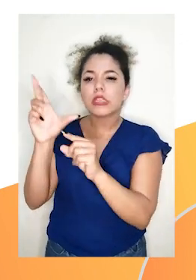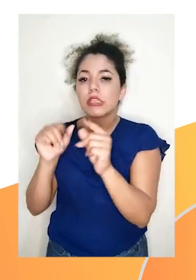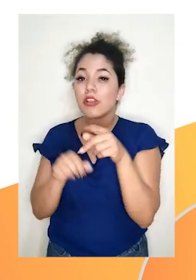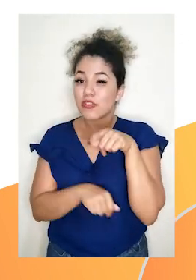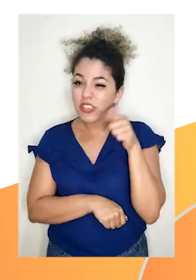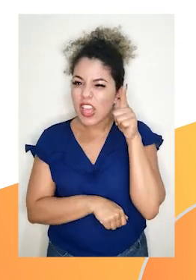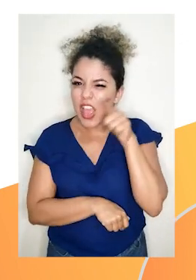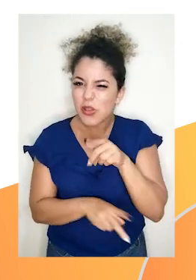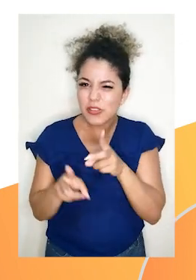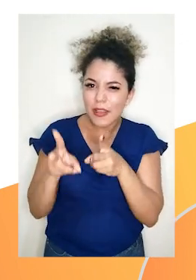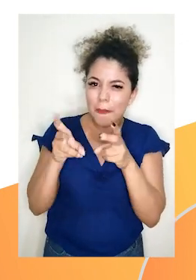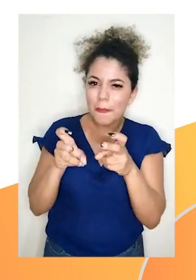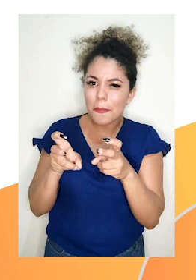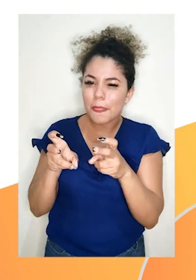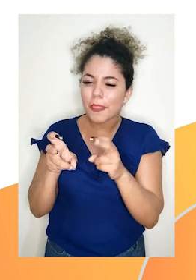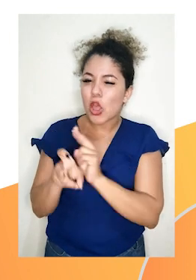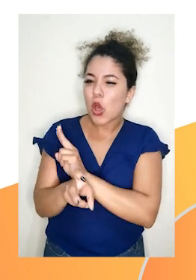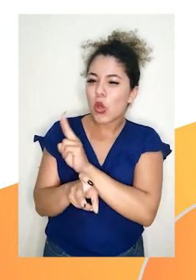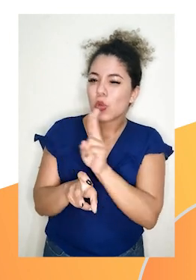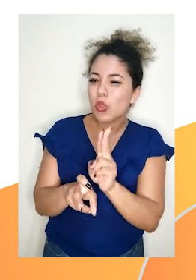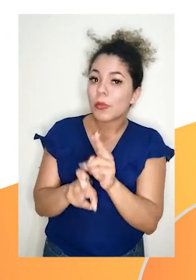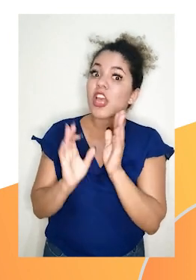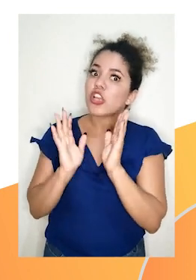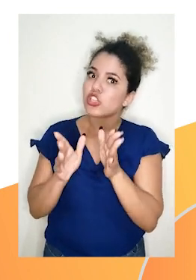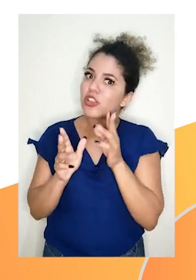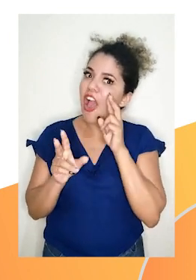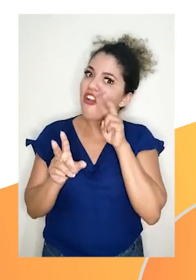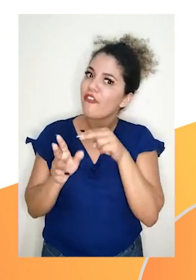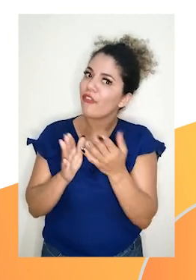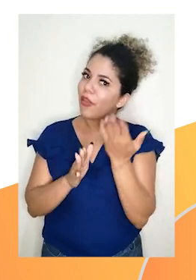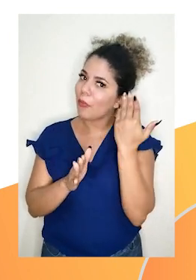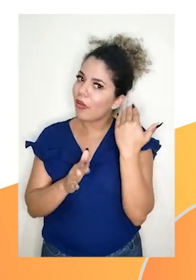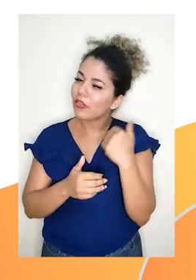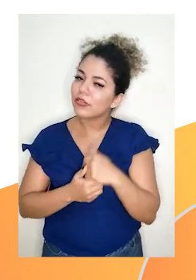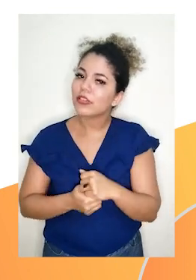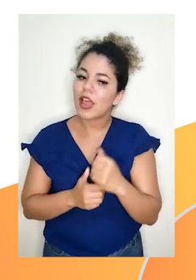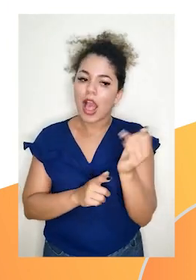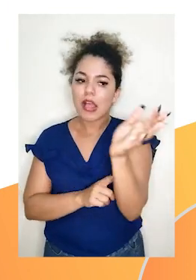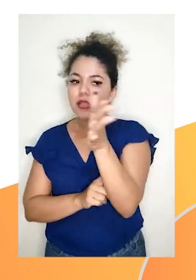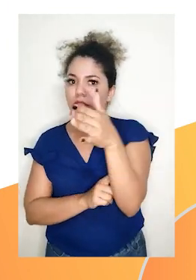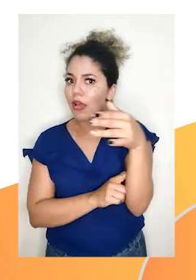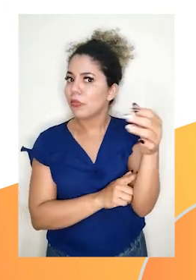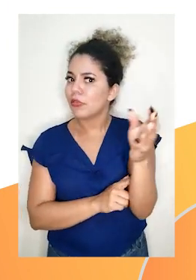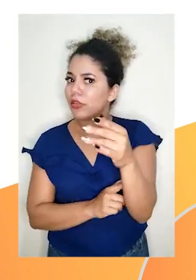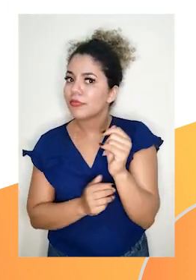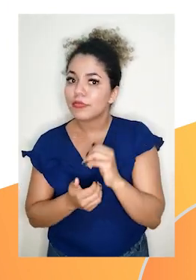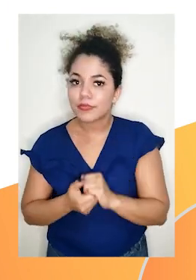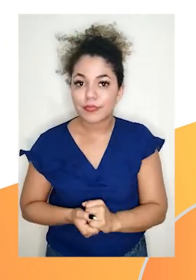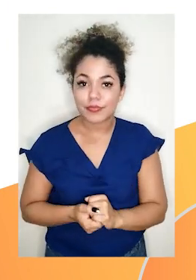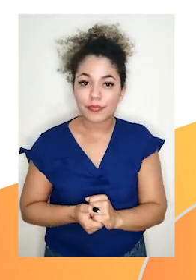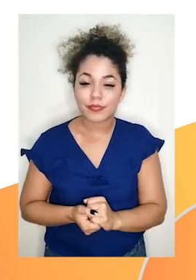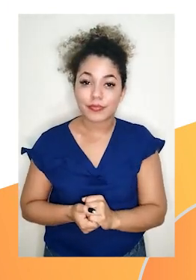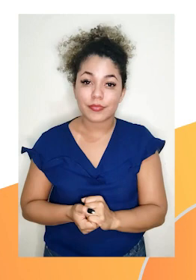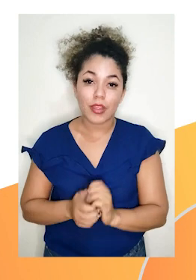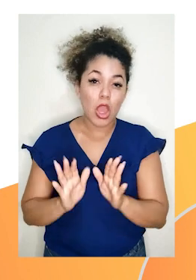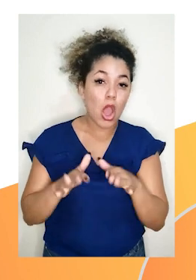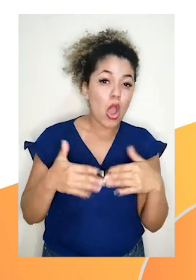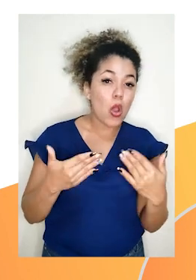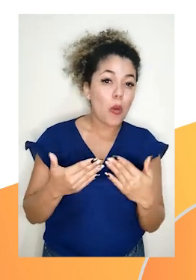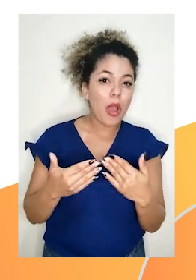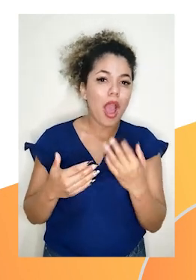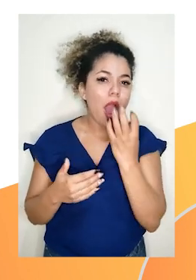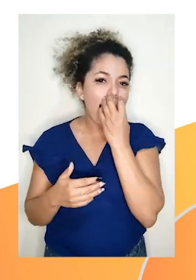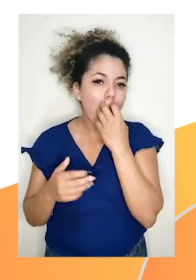consegue identificar uma constelação que a gente acabou de observar? Na bandeira do Brasil, inclusive? Esqueleto de qual animal que está